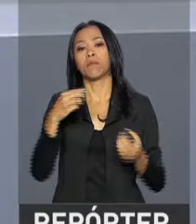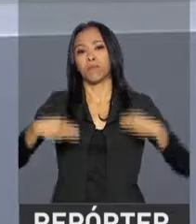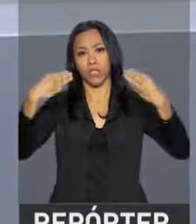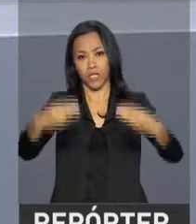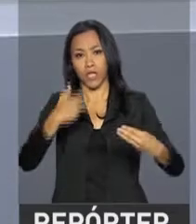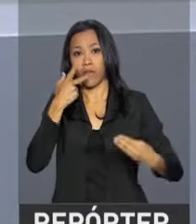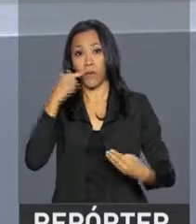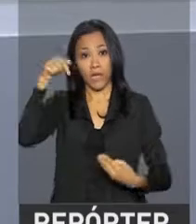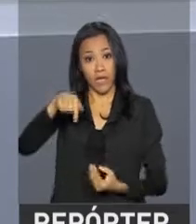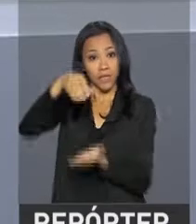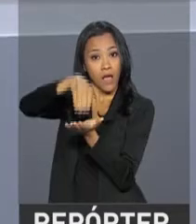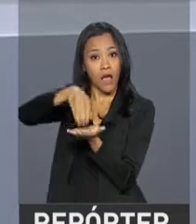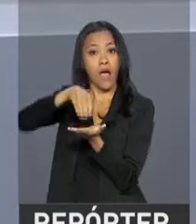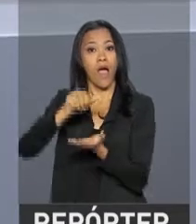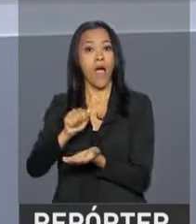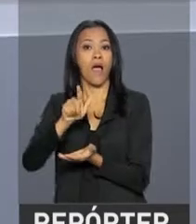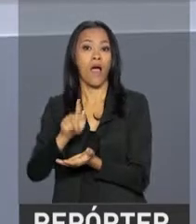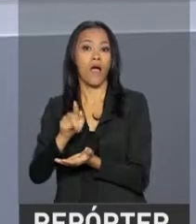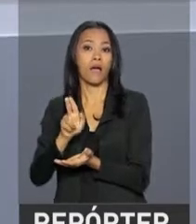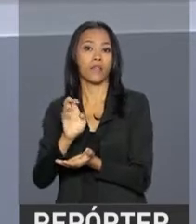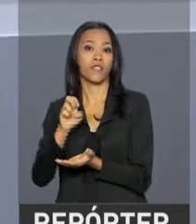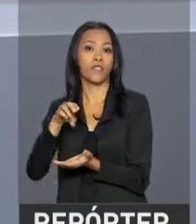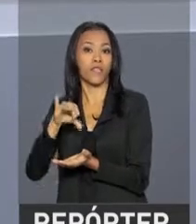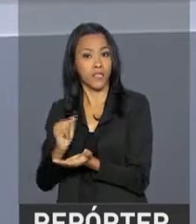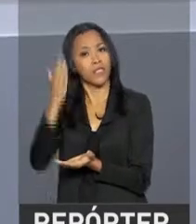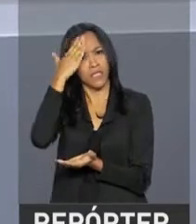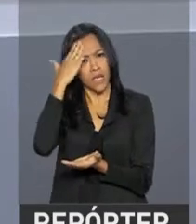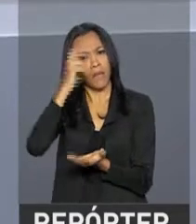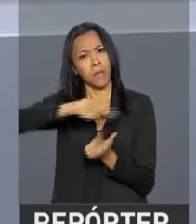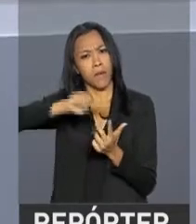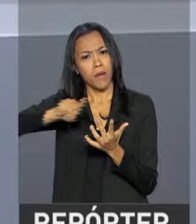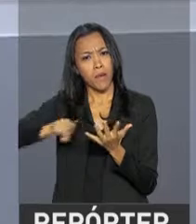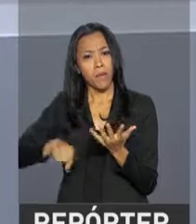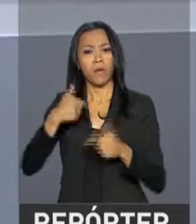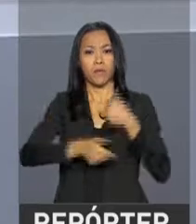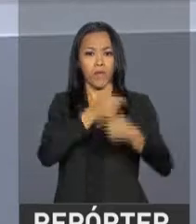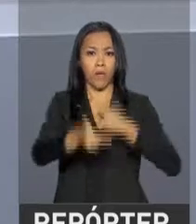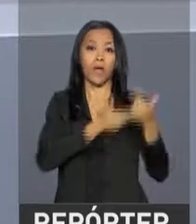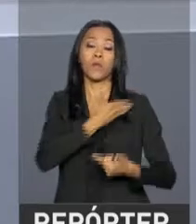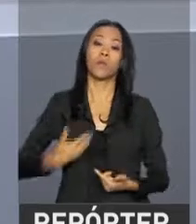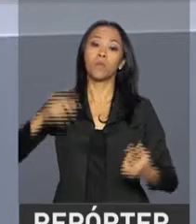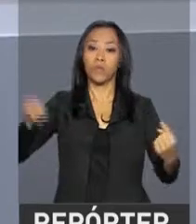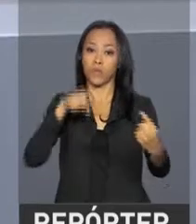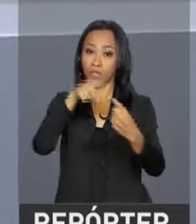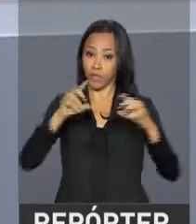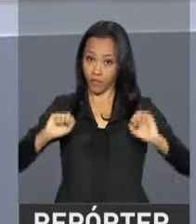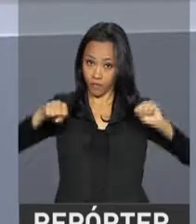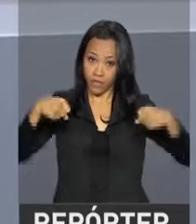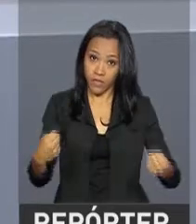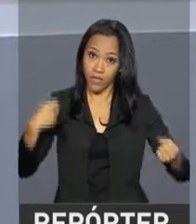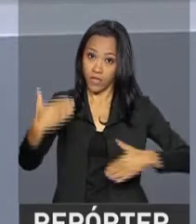que a agência de classificação reconhece a ampla agenda de ações do governo para fortalecer o crescimento e melhorar as condições